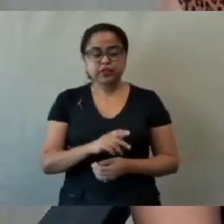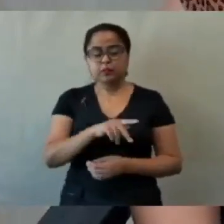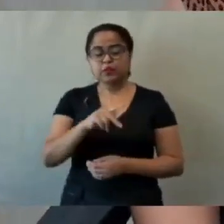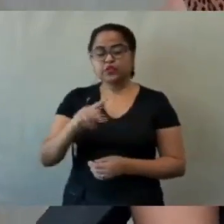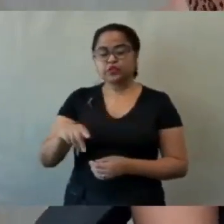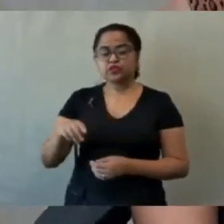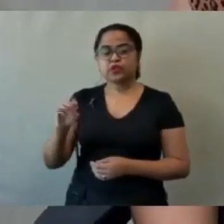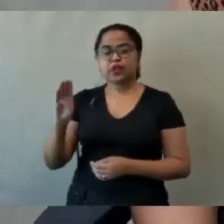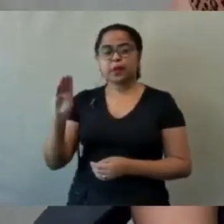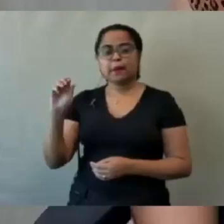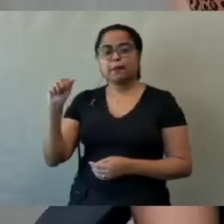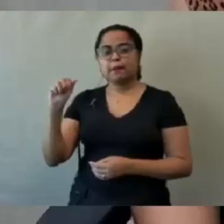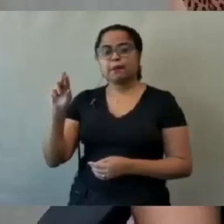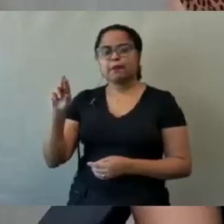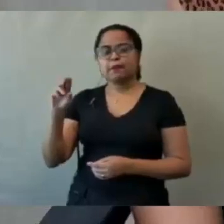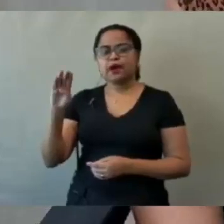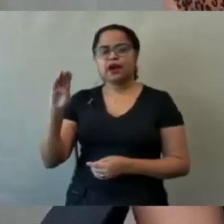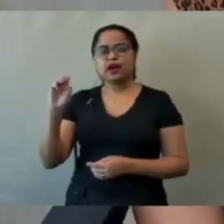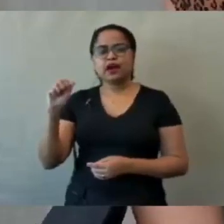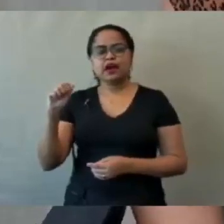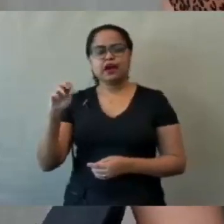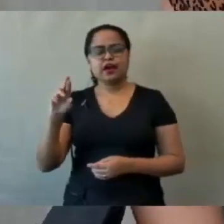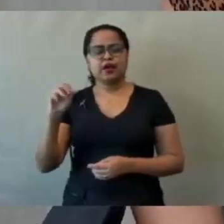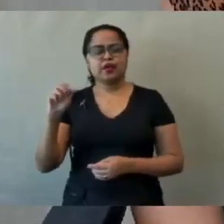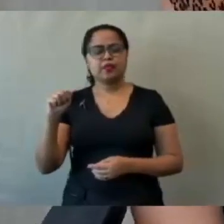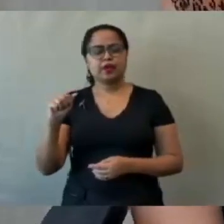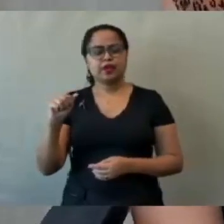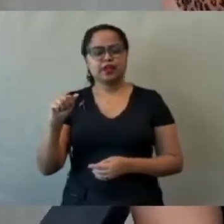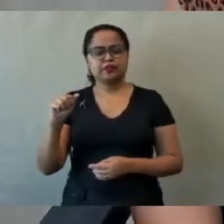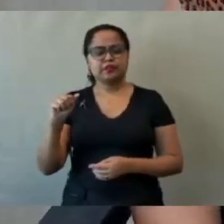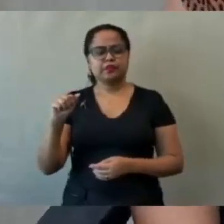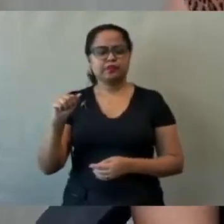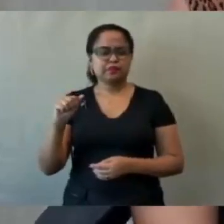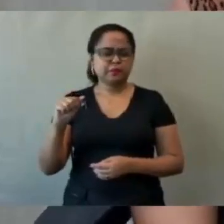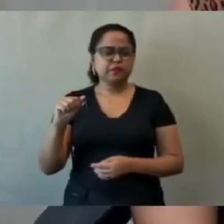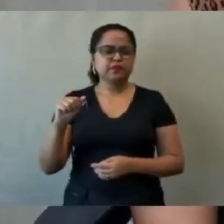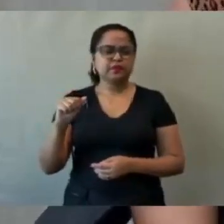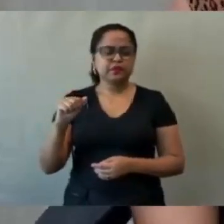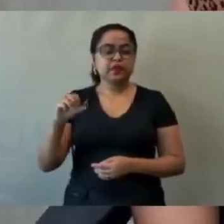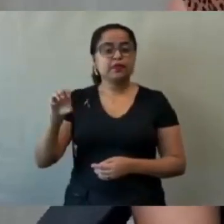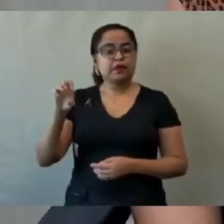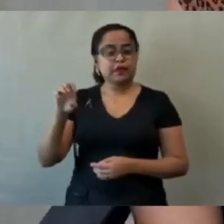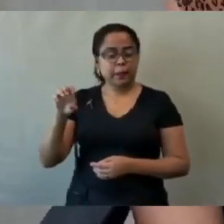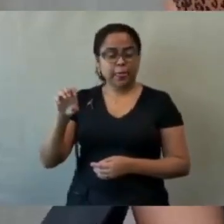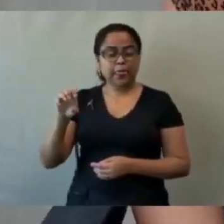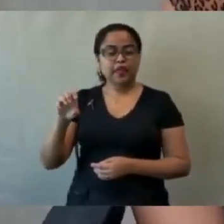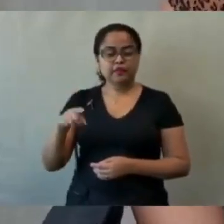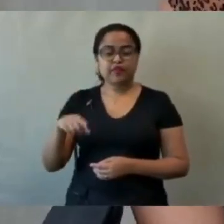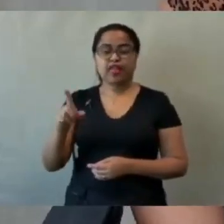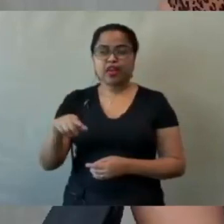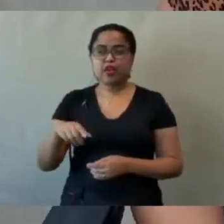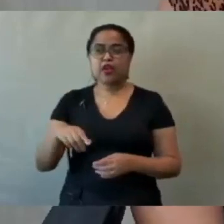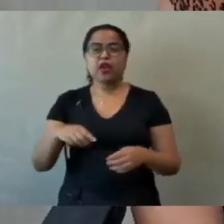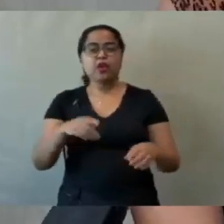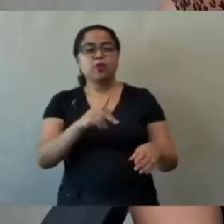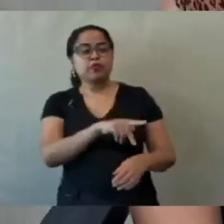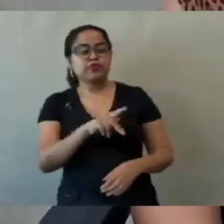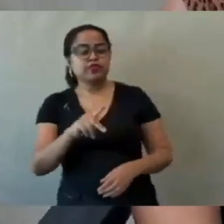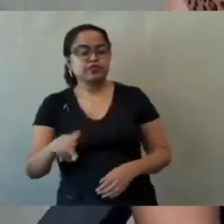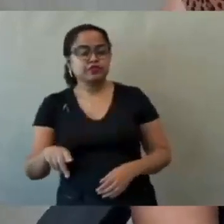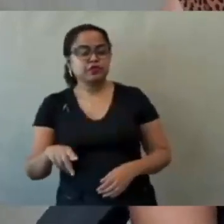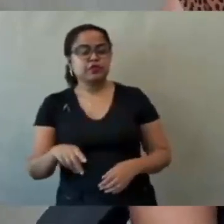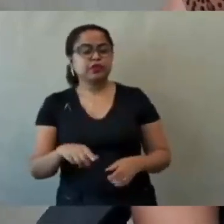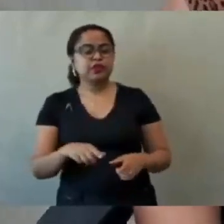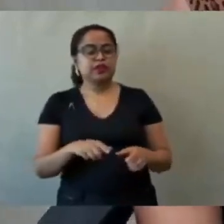Mendes da Silva, que foi representante do segmento de pais, né? A professora Bárbara é professora da nossa rede, mas ela faz parte